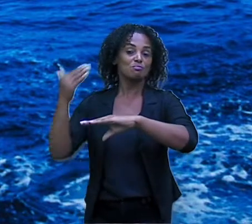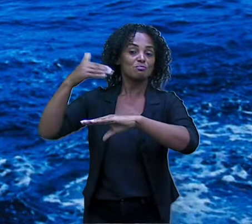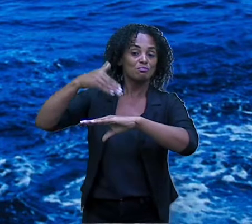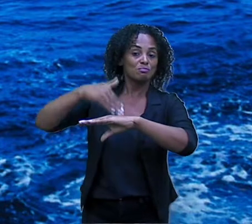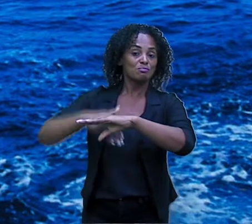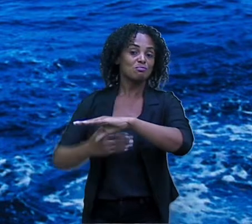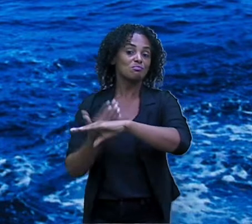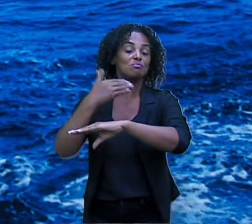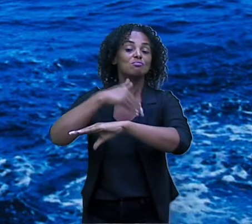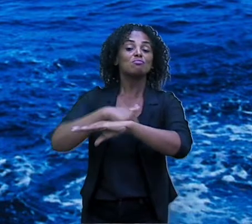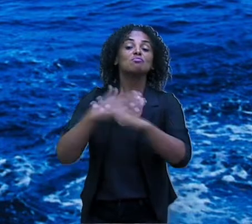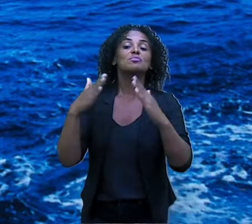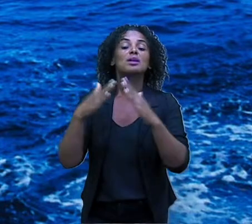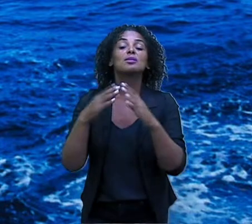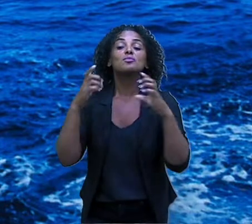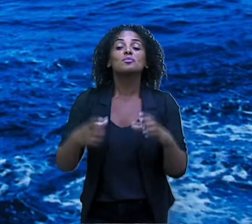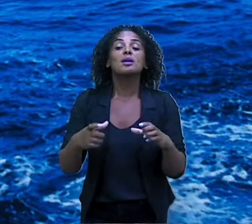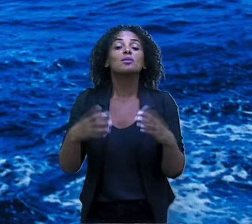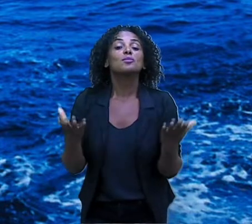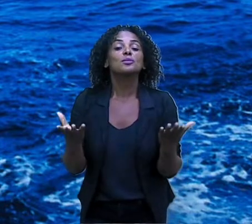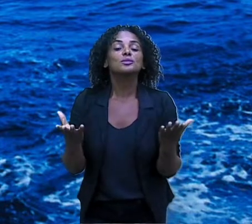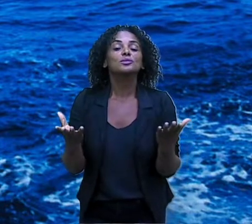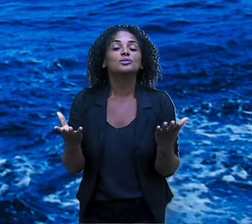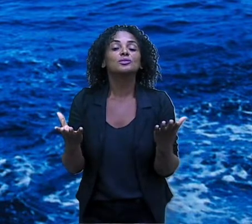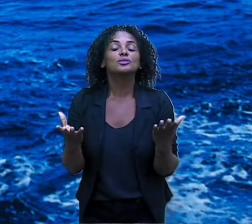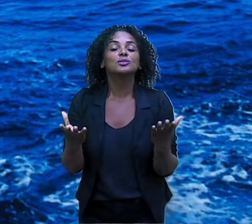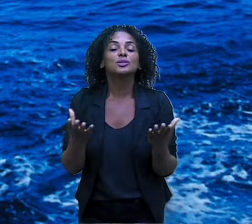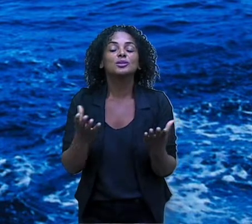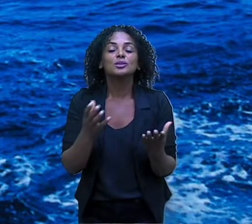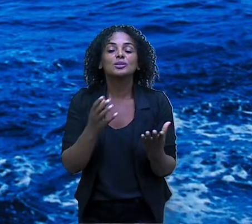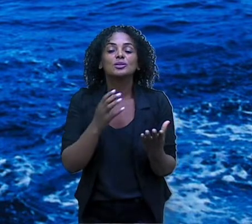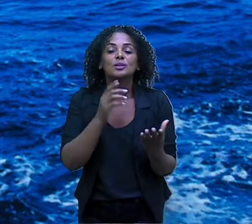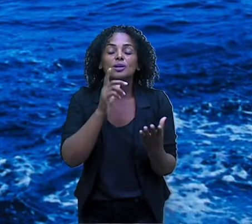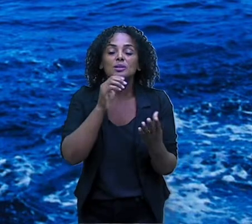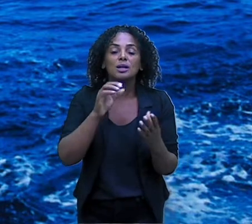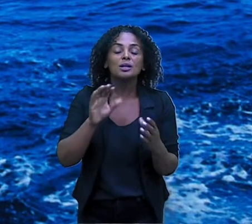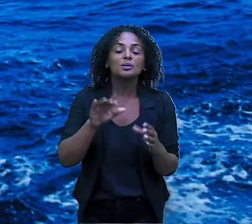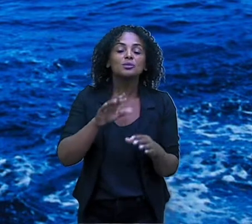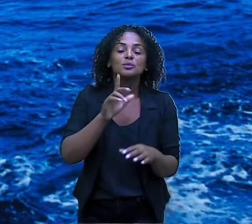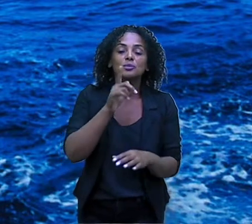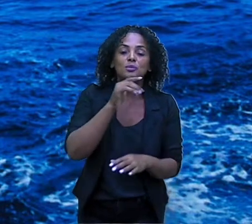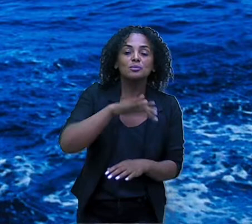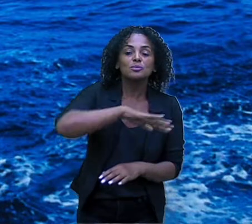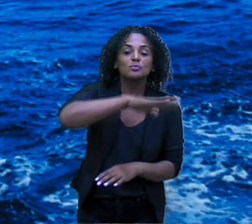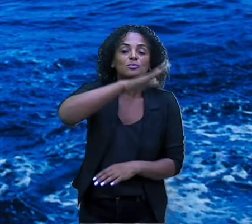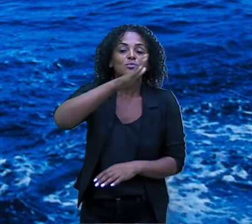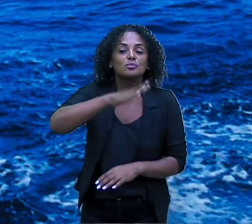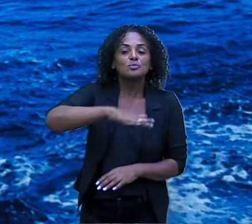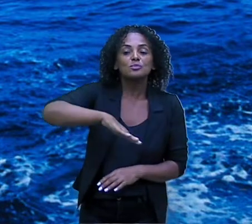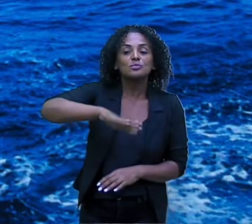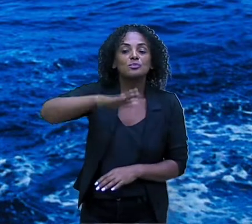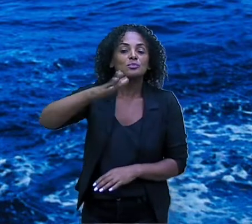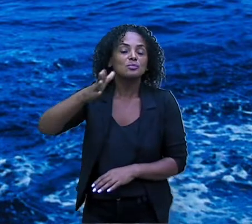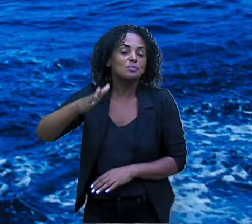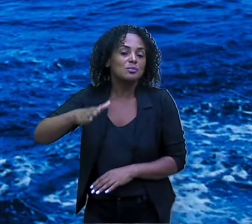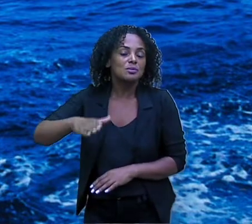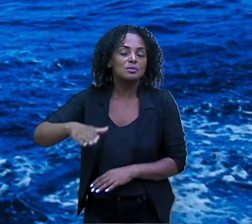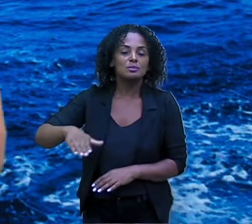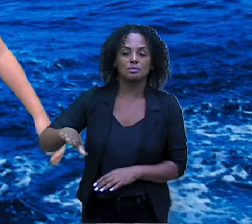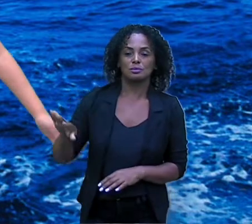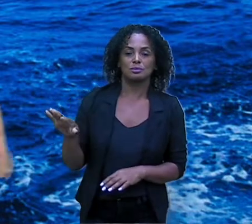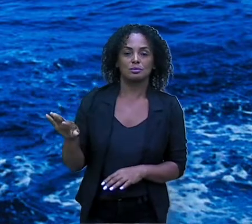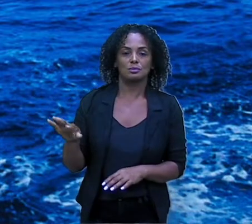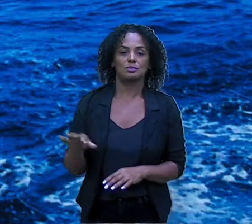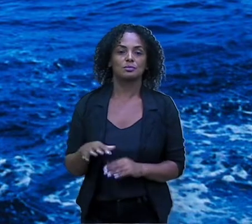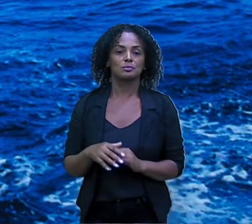O habitat? Ocean. Ocean. Ocean. Ocean. O dolphin é o golfinho, tá? Dolphin.